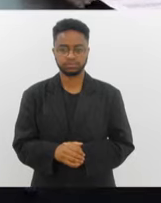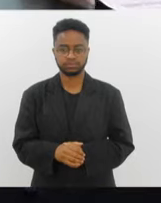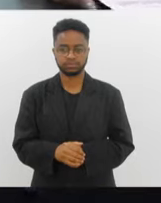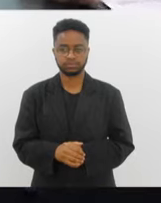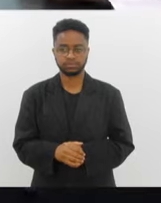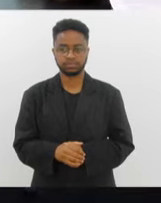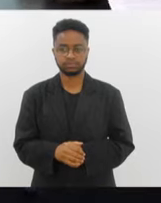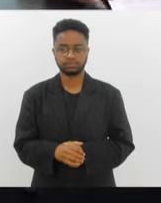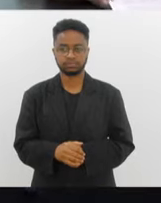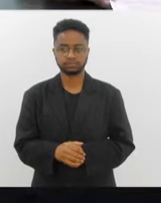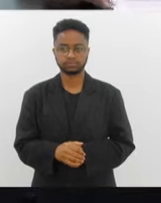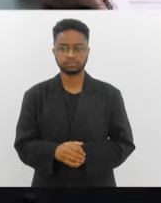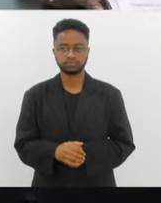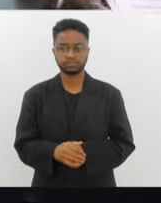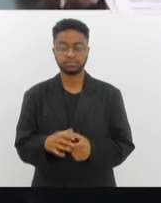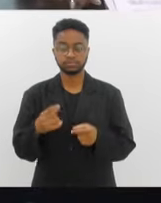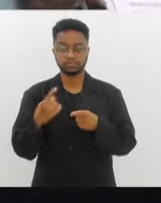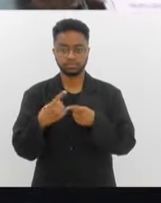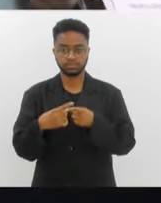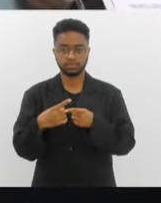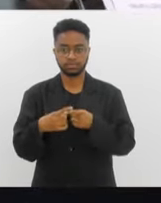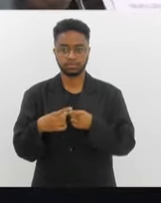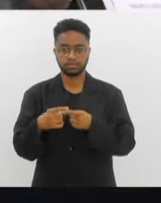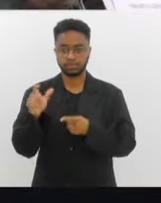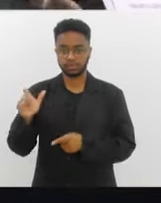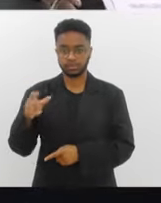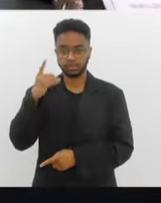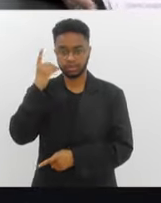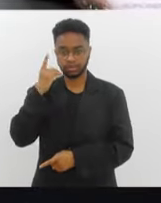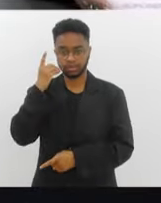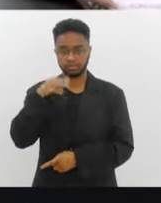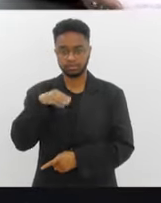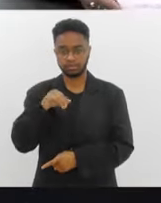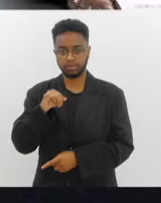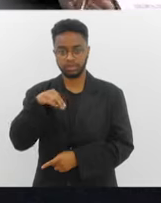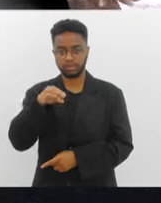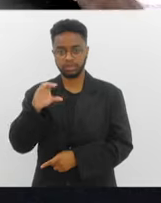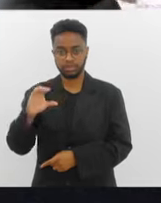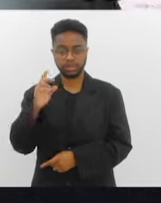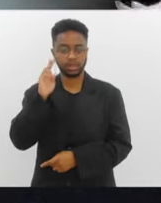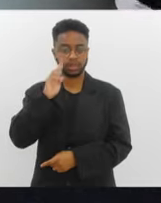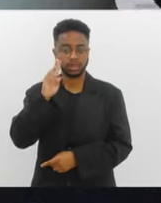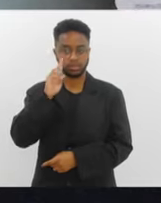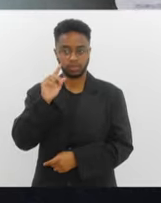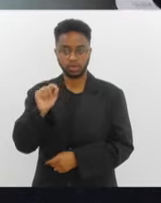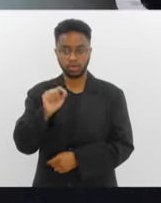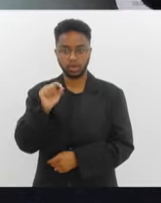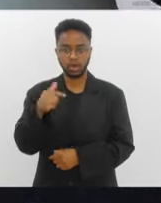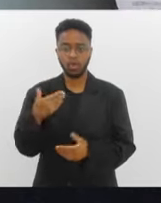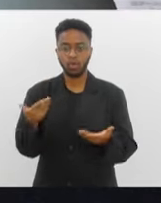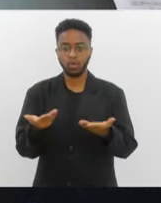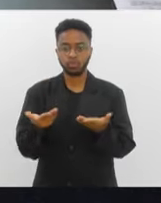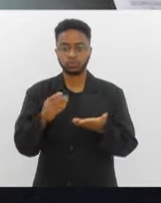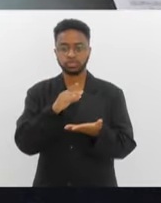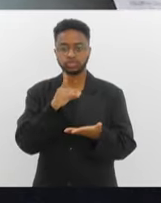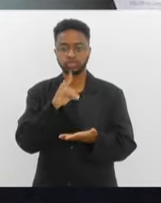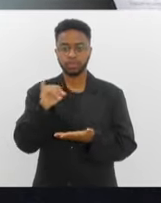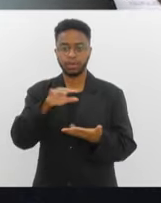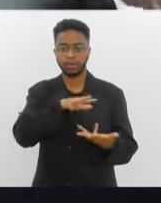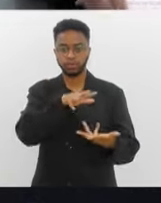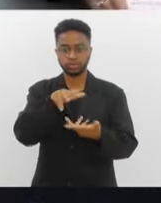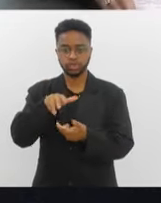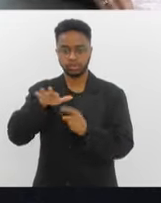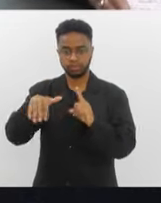Porque, lembra bem o deputado Carlos Mink, visto que hoje é o Dia Mundial do Meio